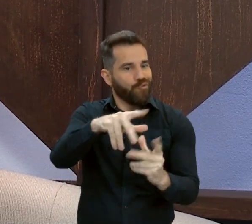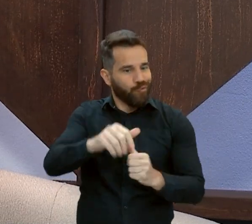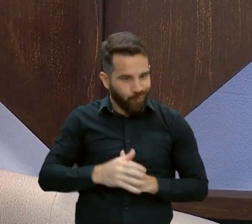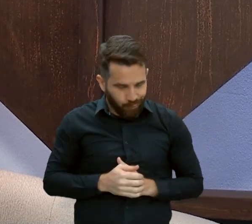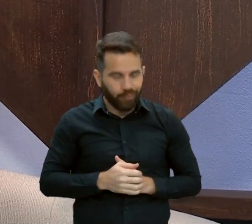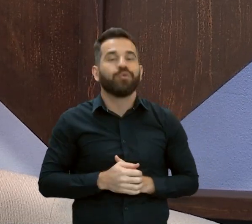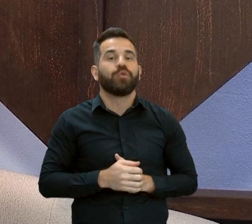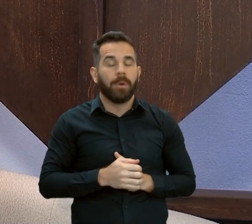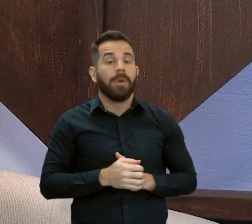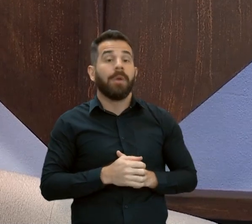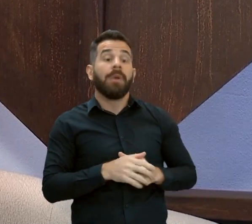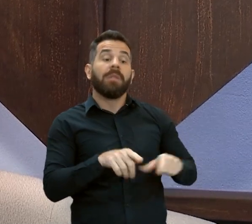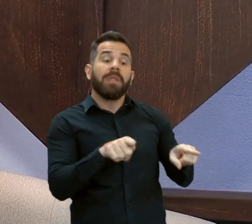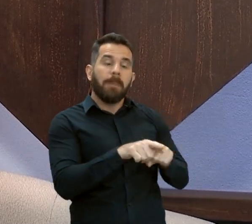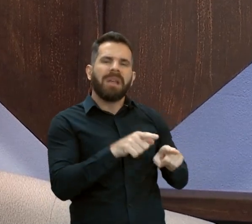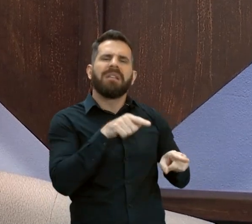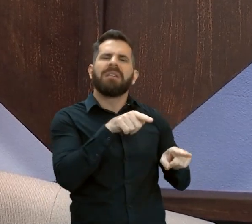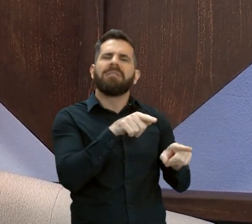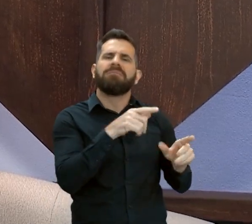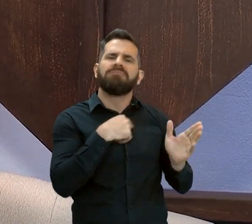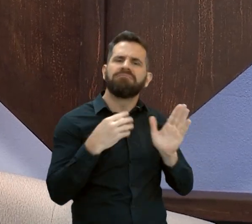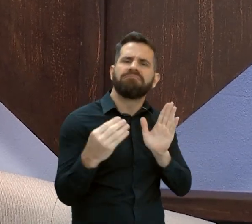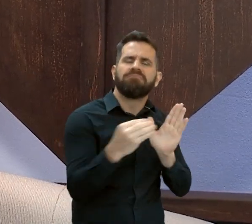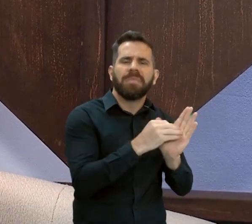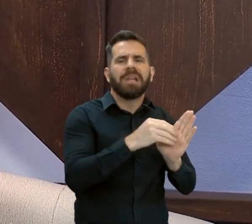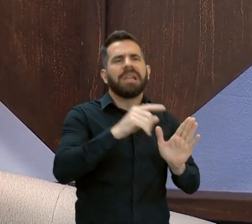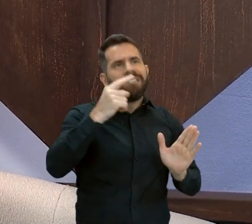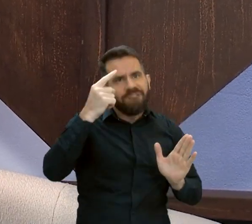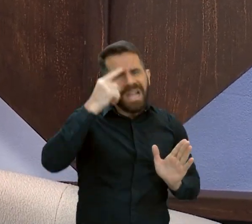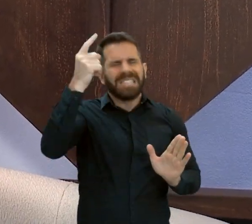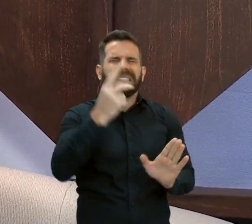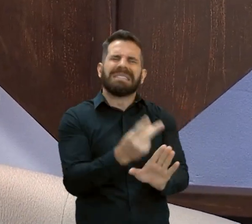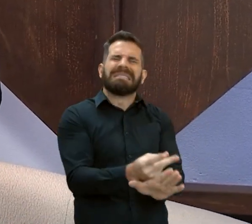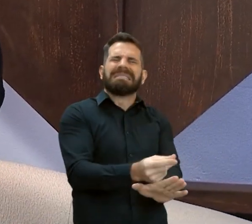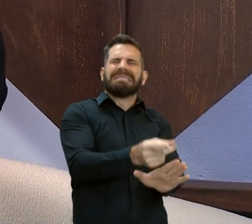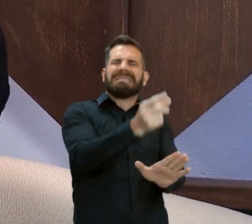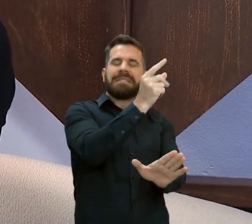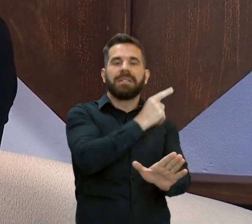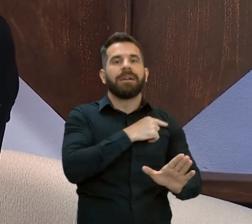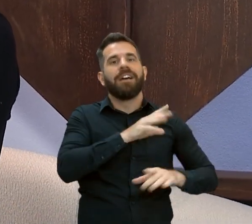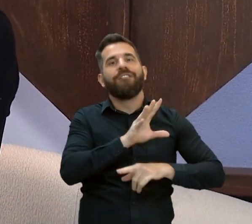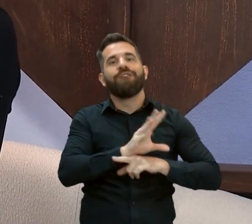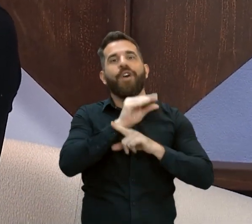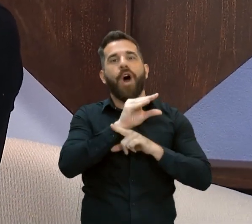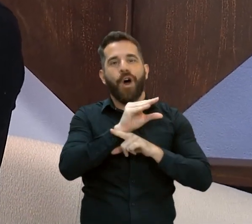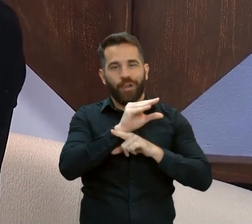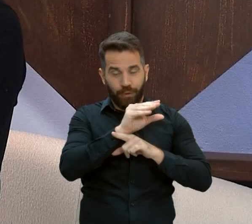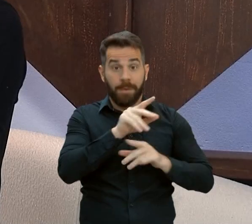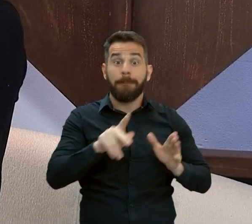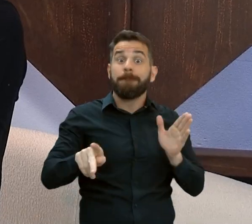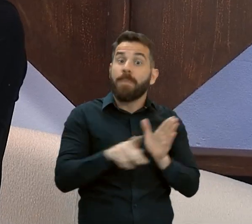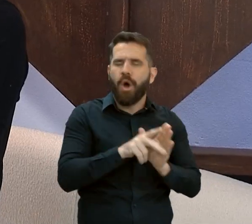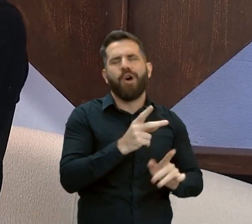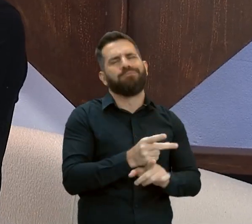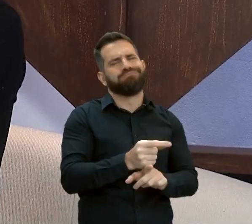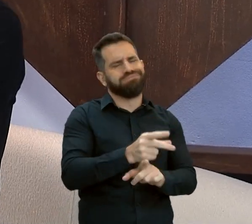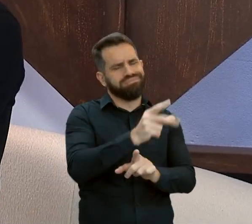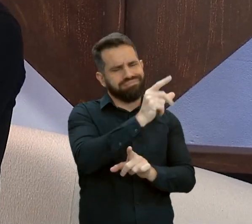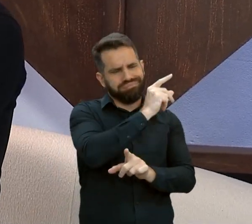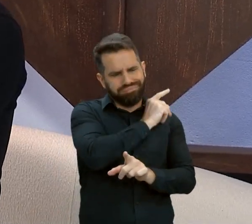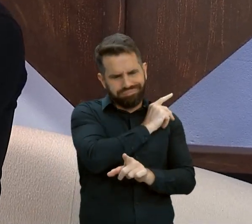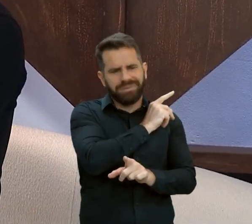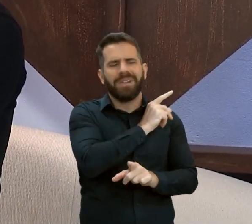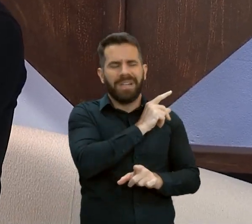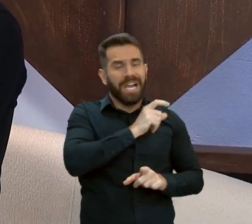se deliciar também, aqui no caso tá mostrando essa questão da fotografia, né? Então tem uma câmera fotográfica antiga, que é uma patente,